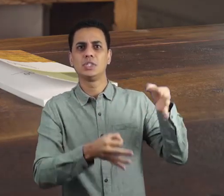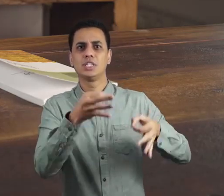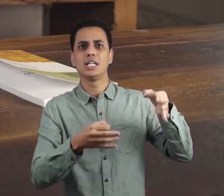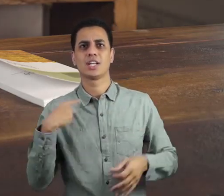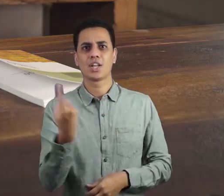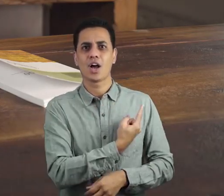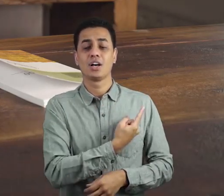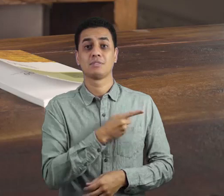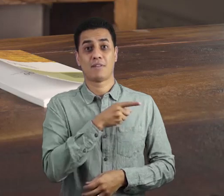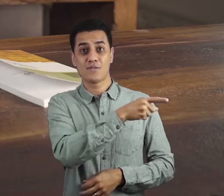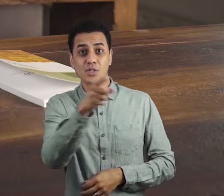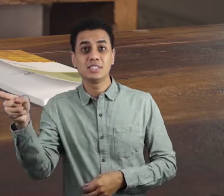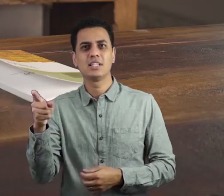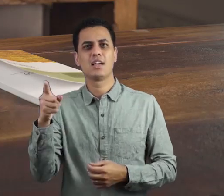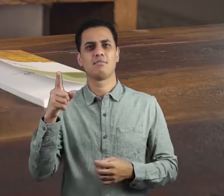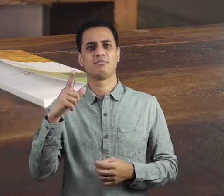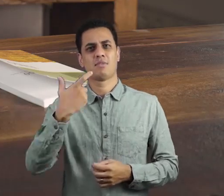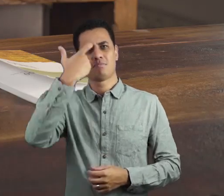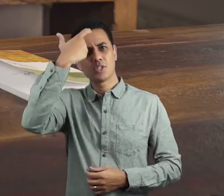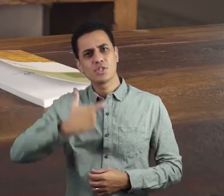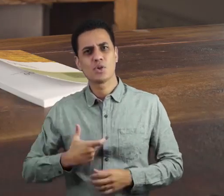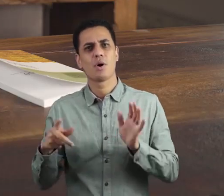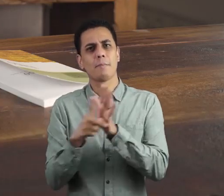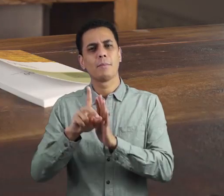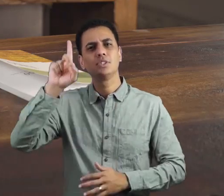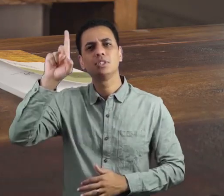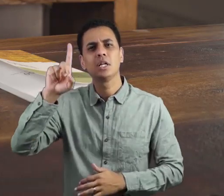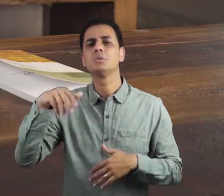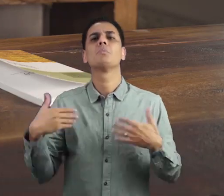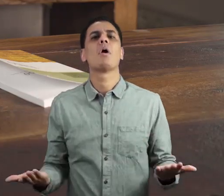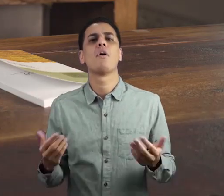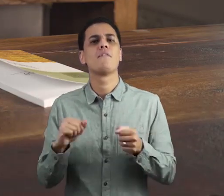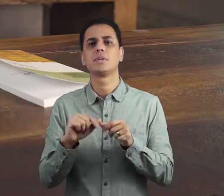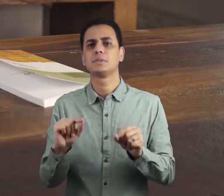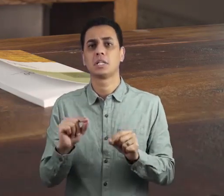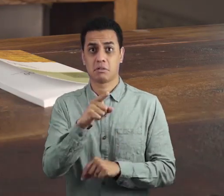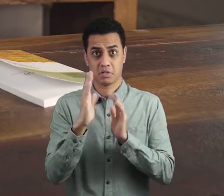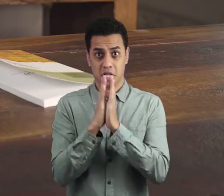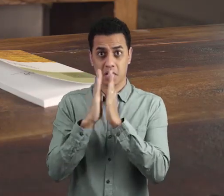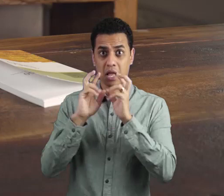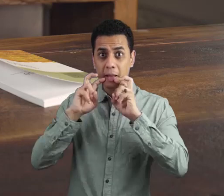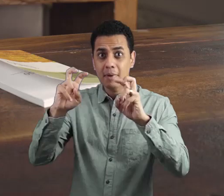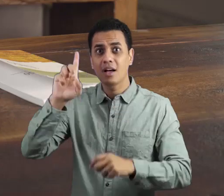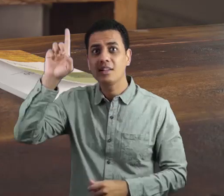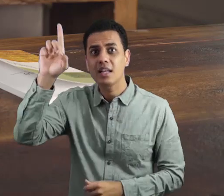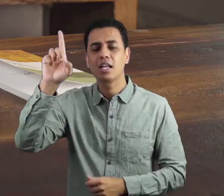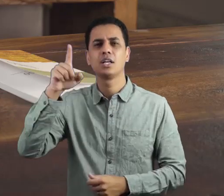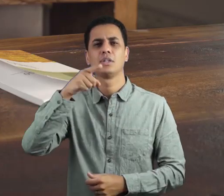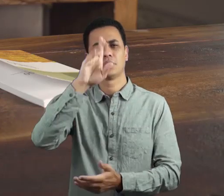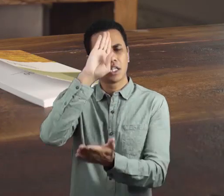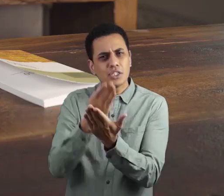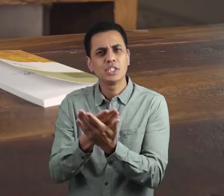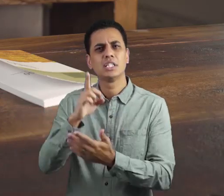aqui você então vai ter como resultado. Primeiro, você há de colher, porque é isso que acontece na vida